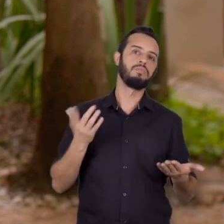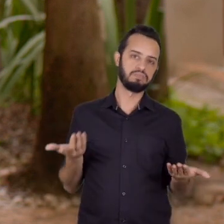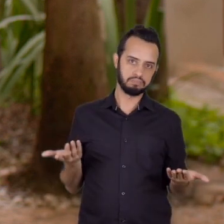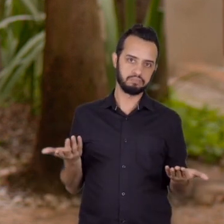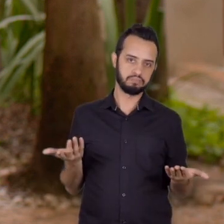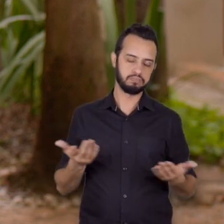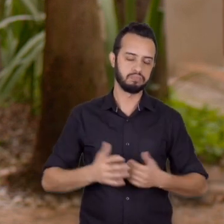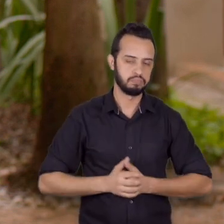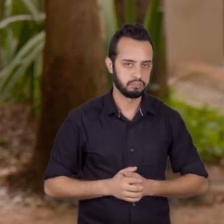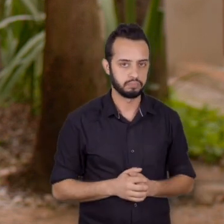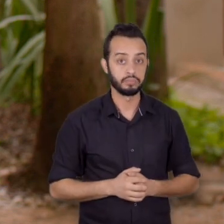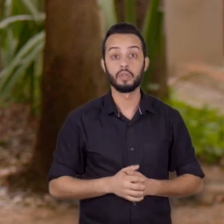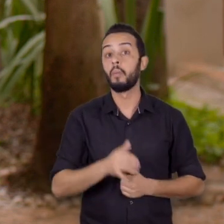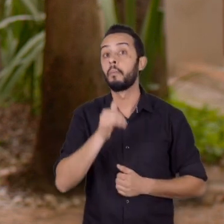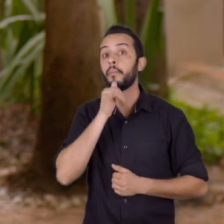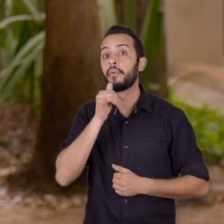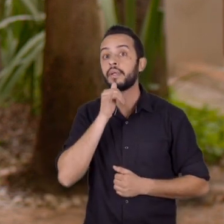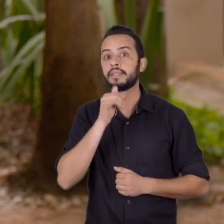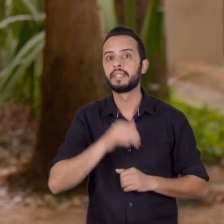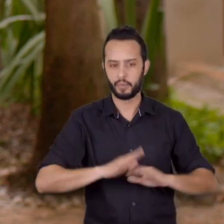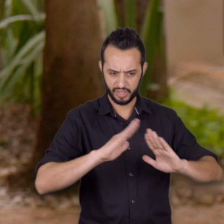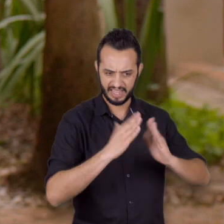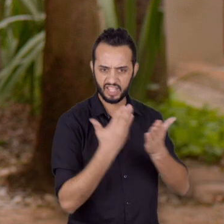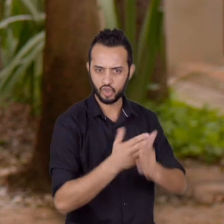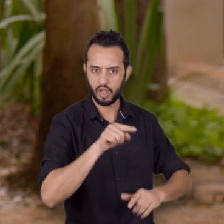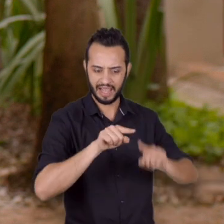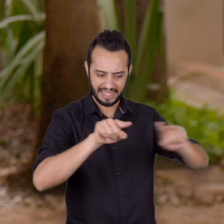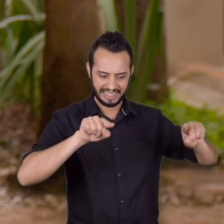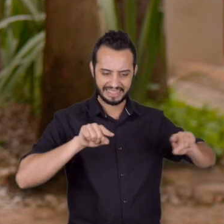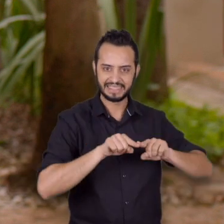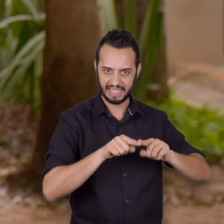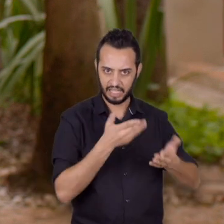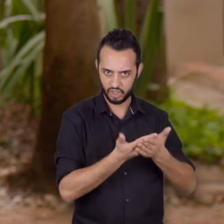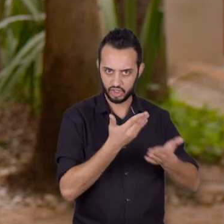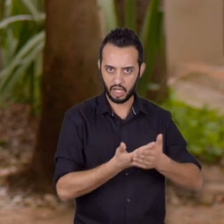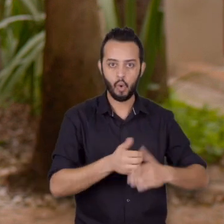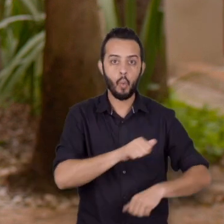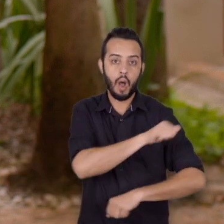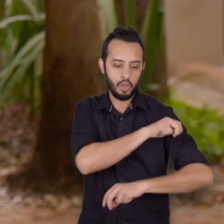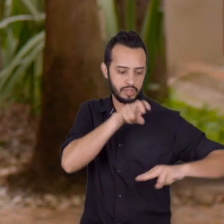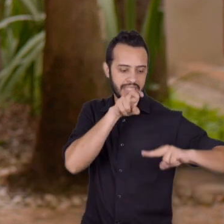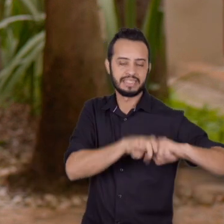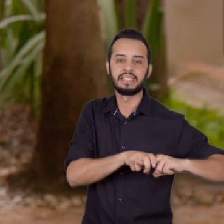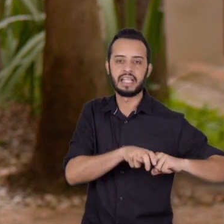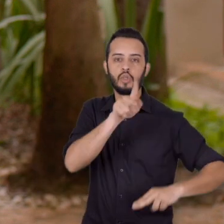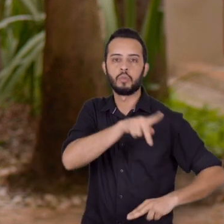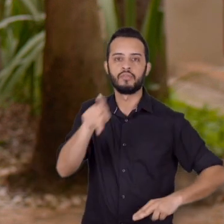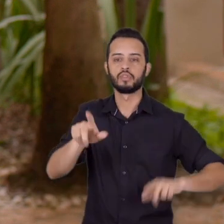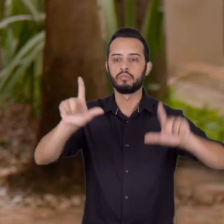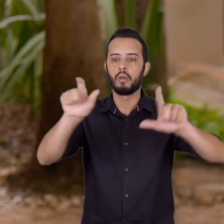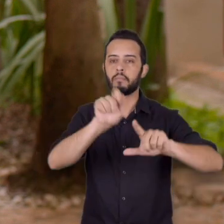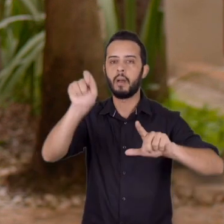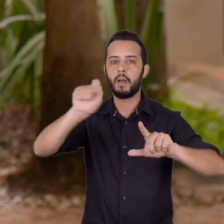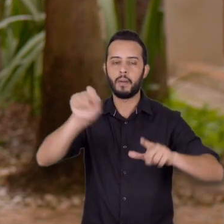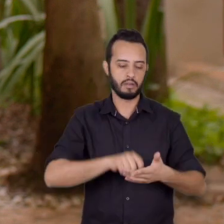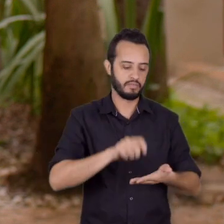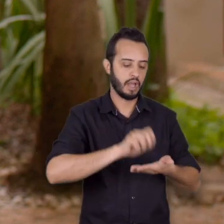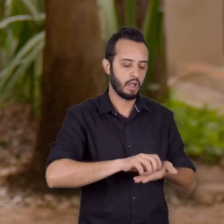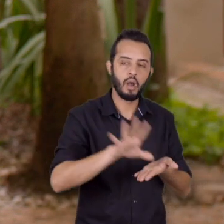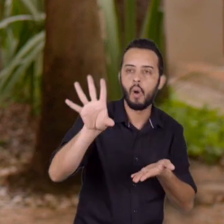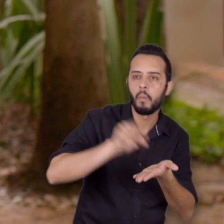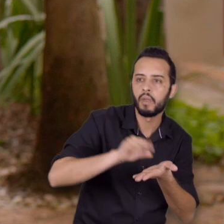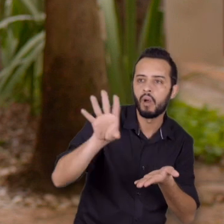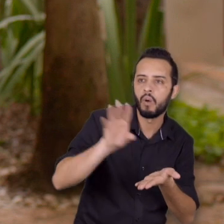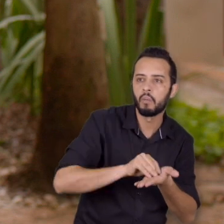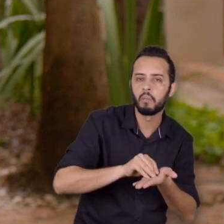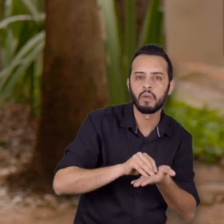coisas. Então, por exemplo, na escola, né, o aluno que vai na escola, o professor pôr na lousa, ele copiar e levar para casa, vai